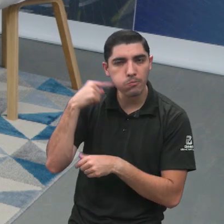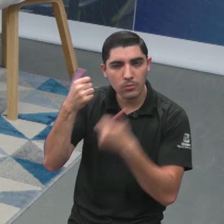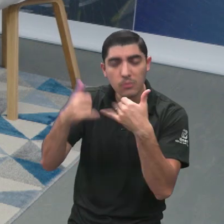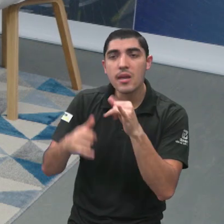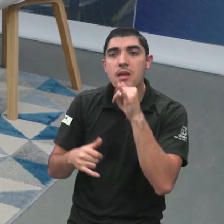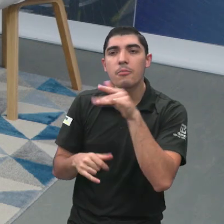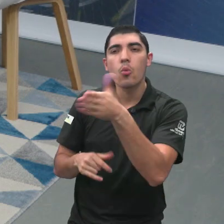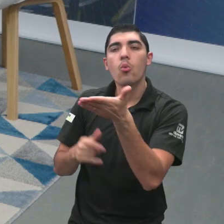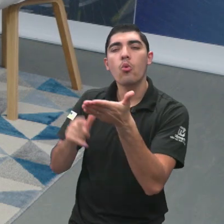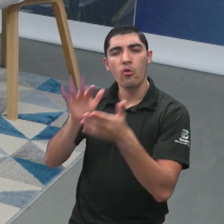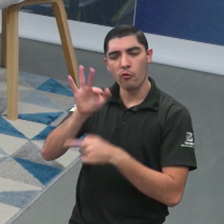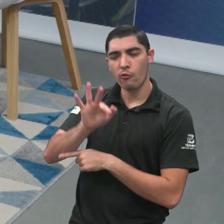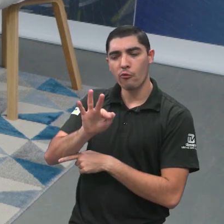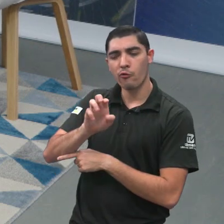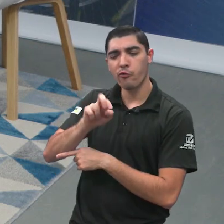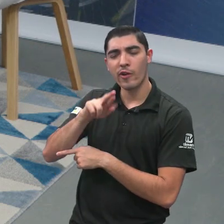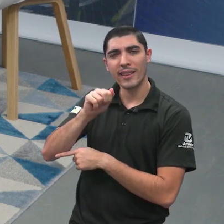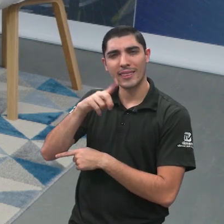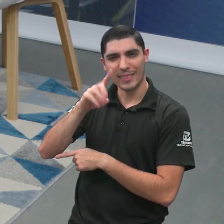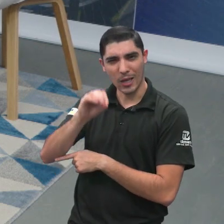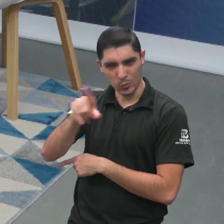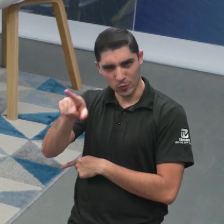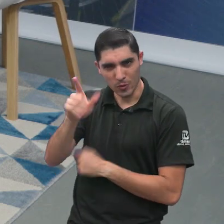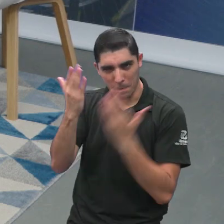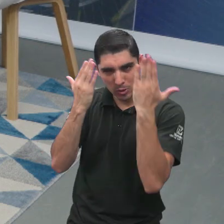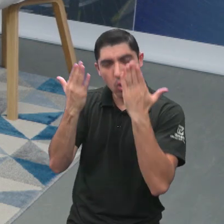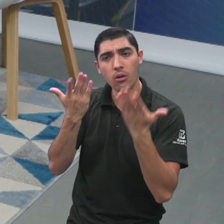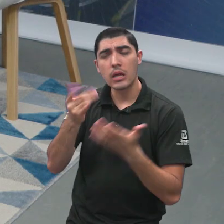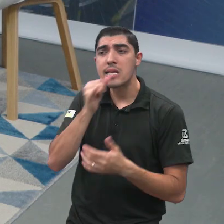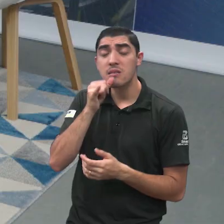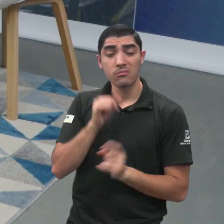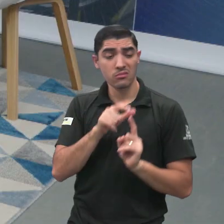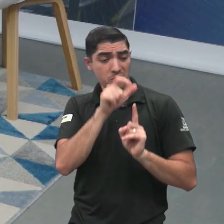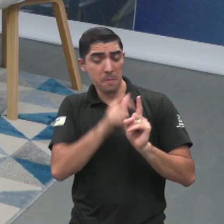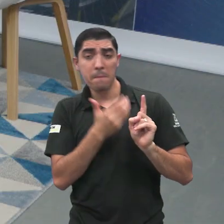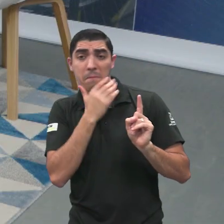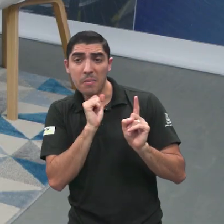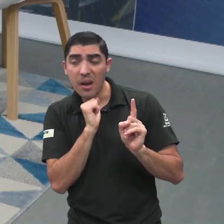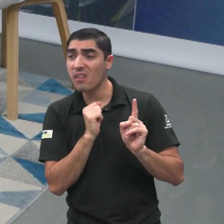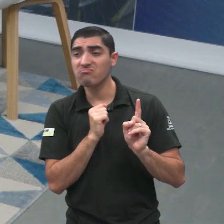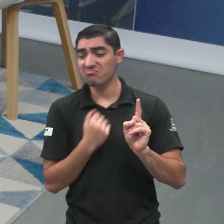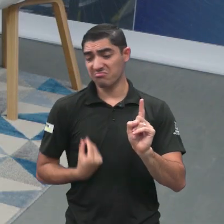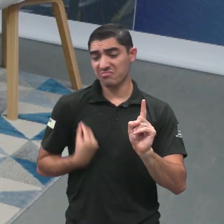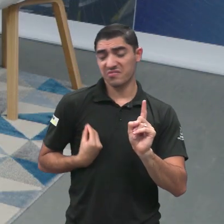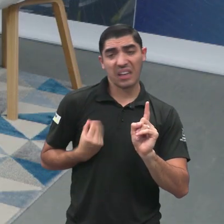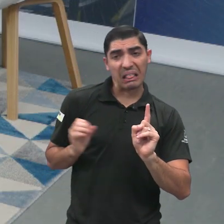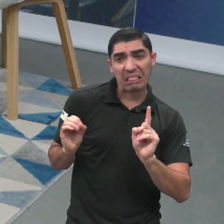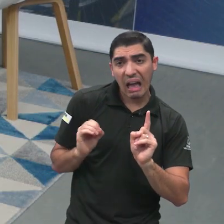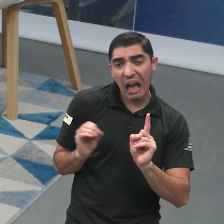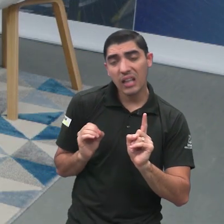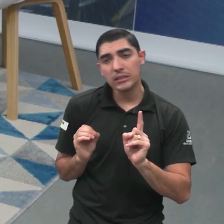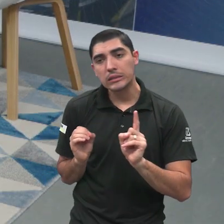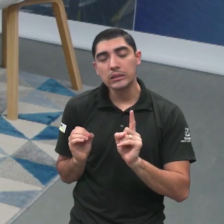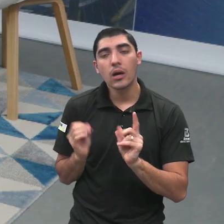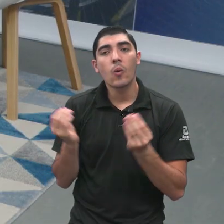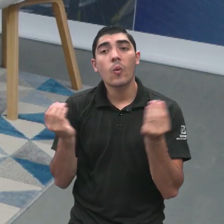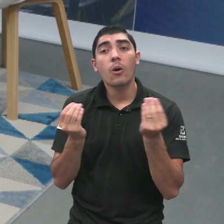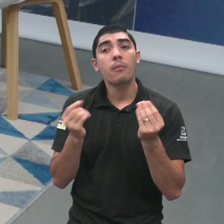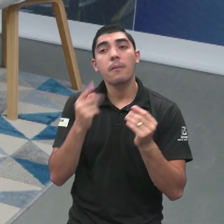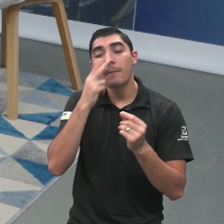estar presente, né? Logo nos primeiros meses de vida da criança. O apego pode